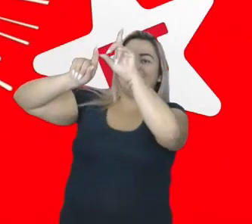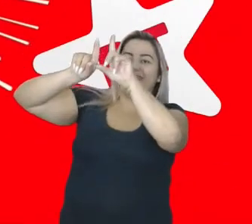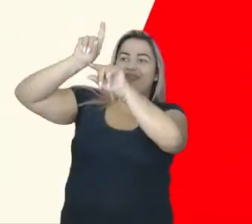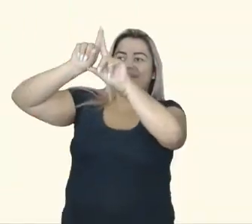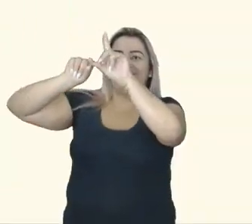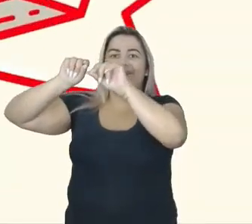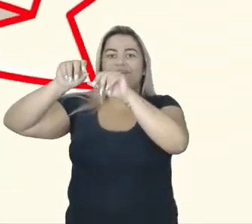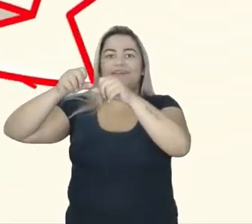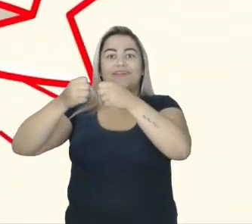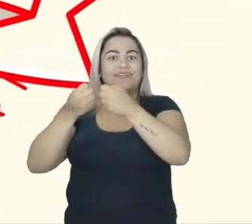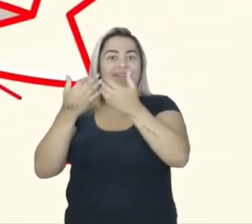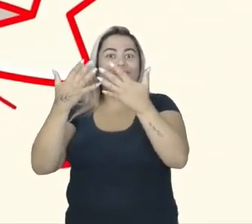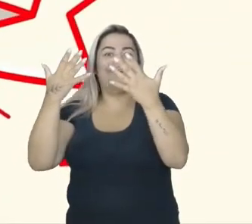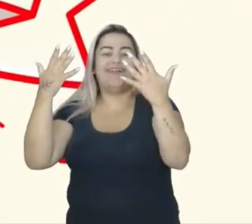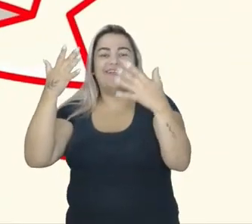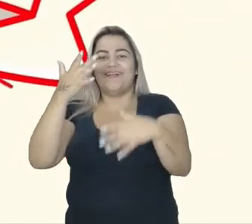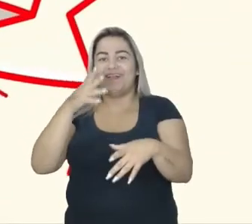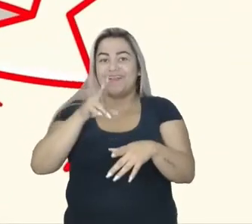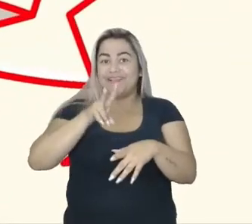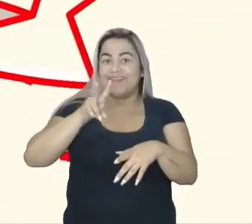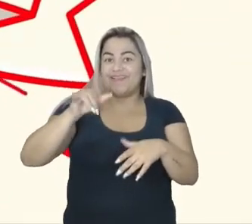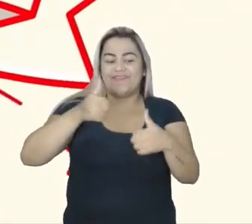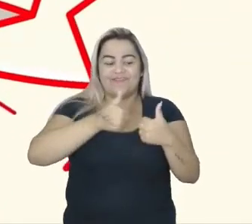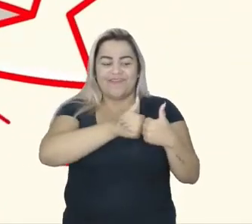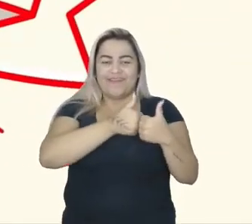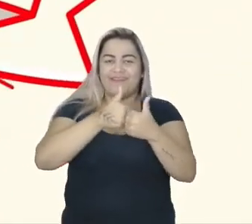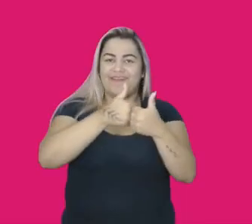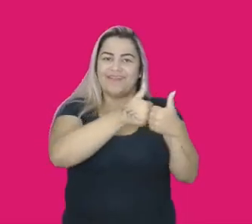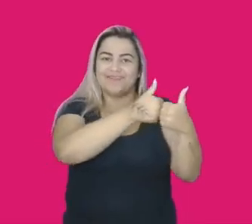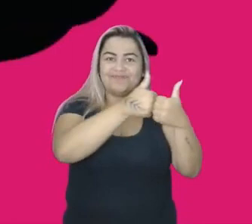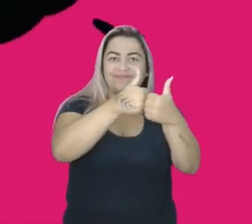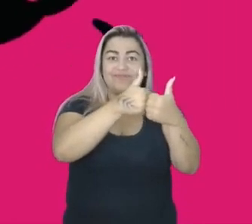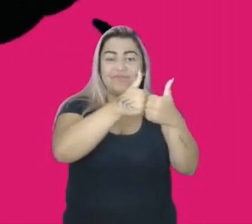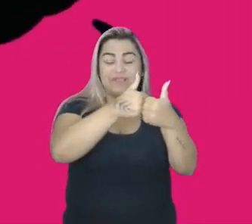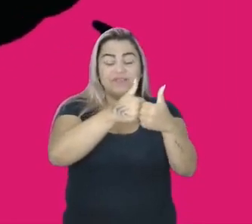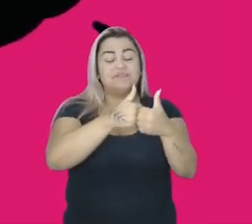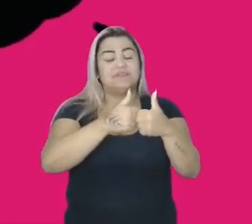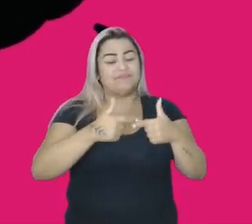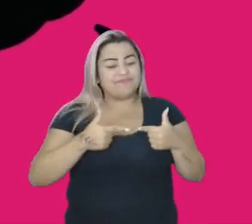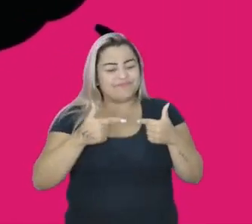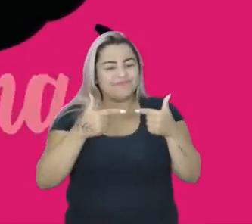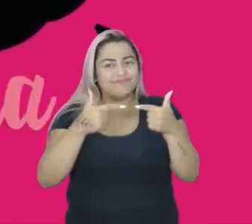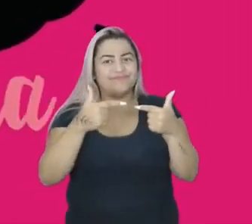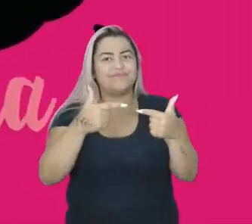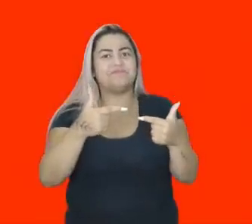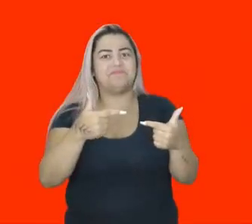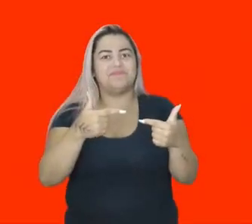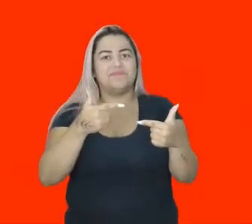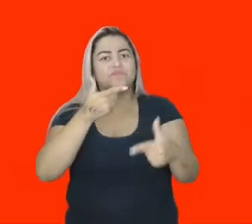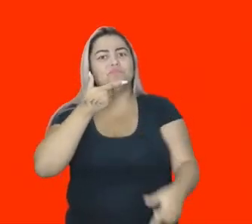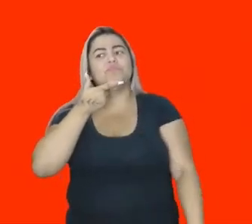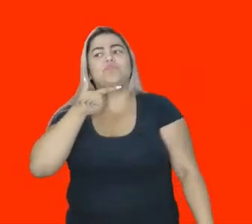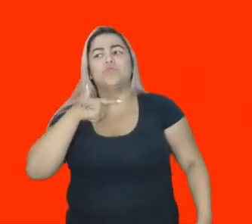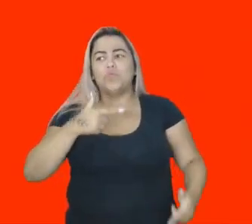brilha, ela é quem vai me guiar. Ser guerreira é minha